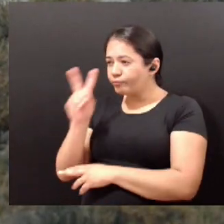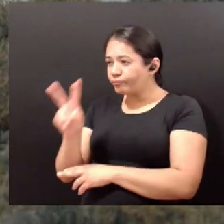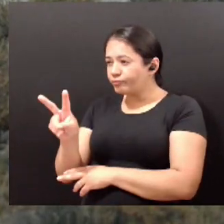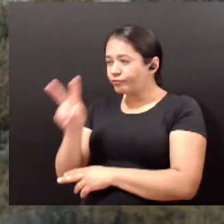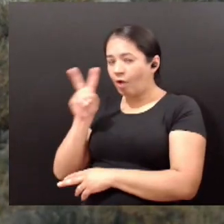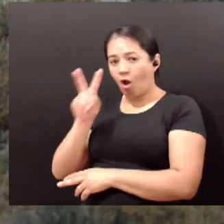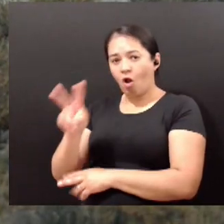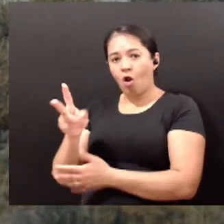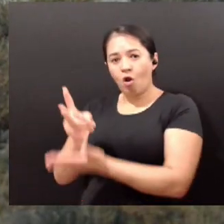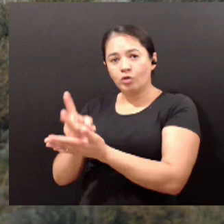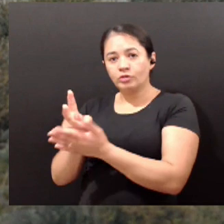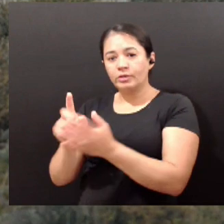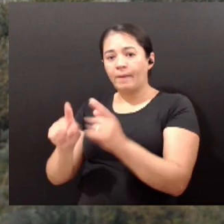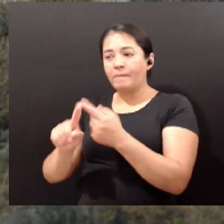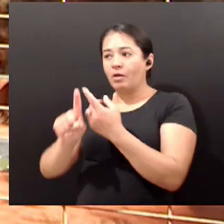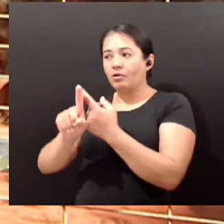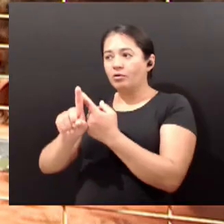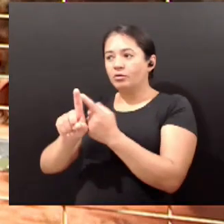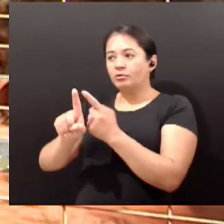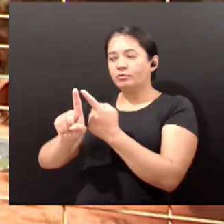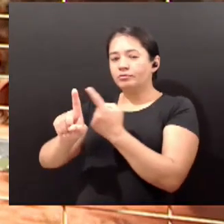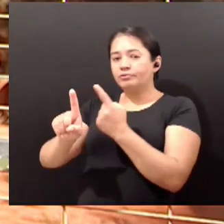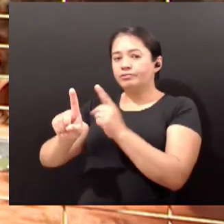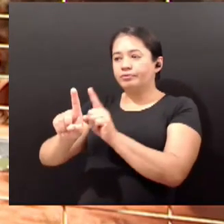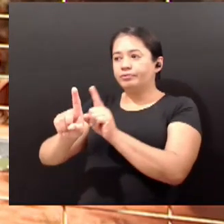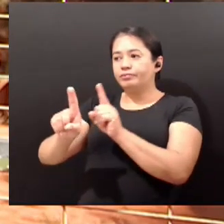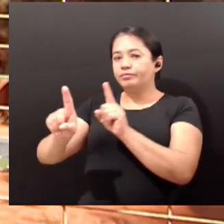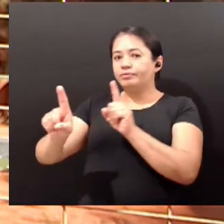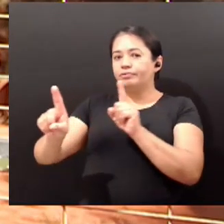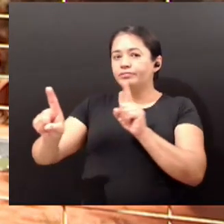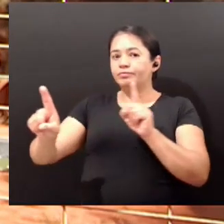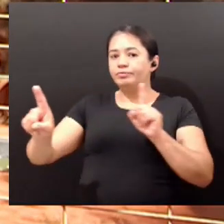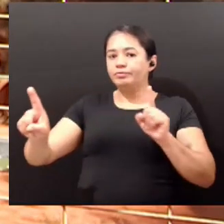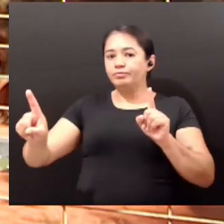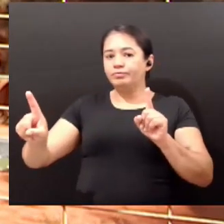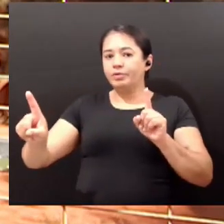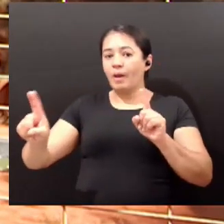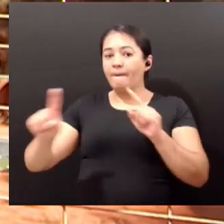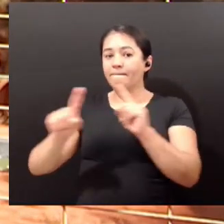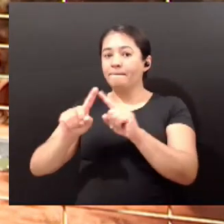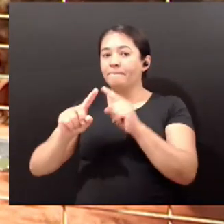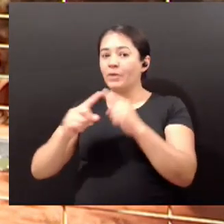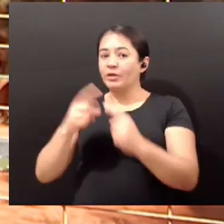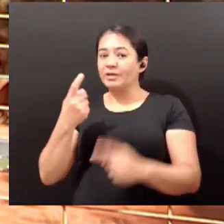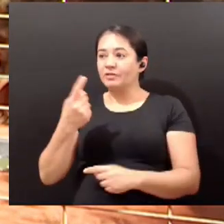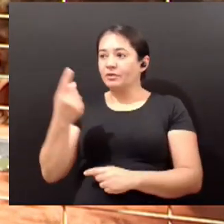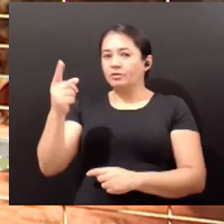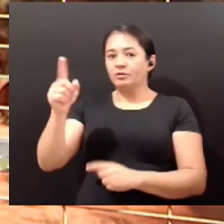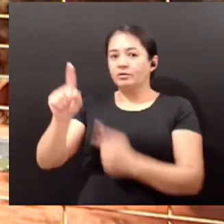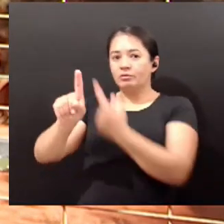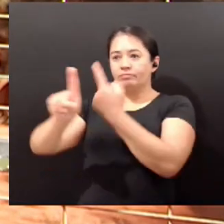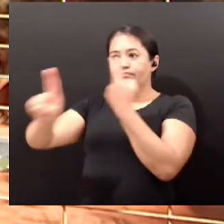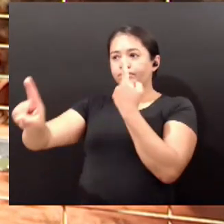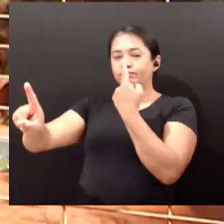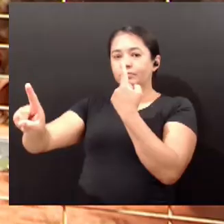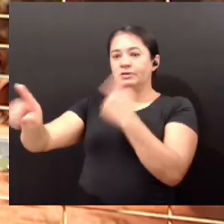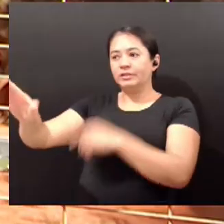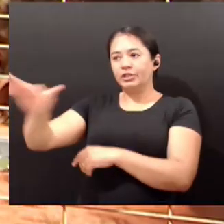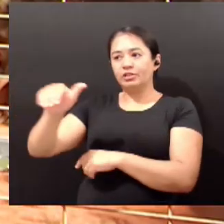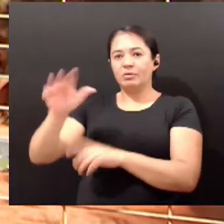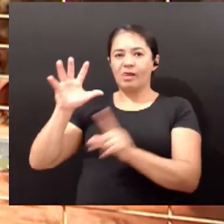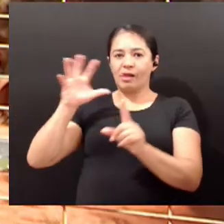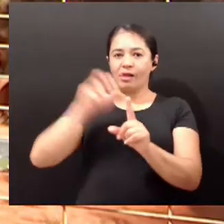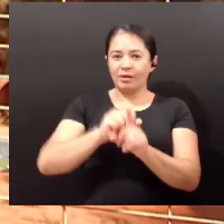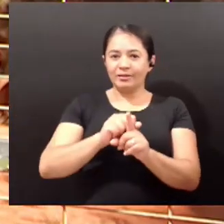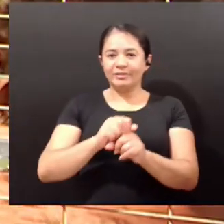afastando, tá? Para alguns predadores. Quando você vira de costa, quer dizer, tá chamando para ser pego. Então, até no